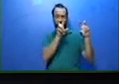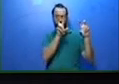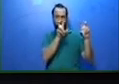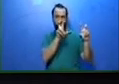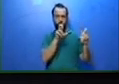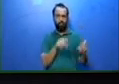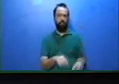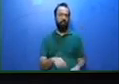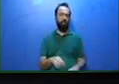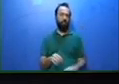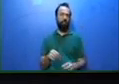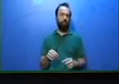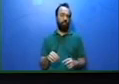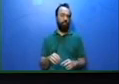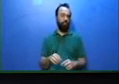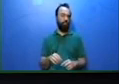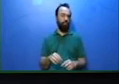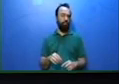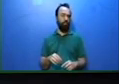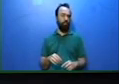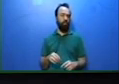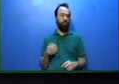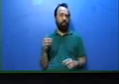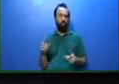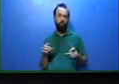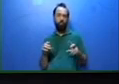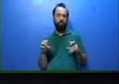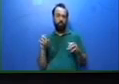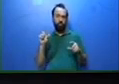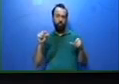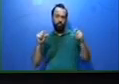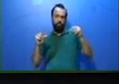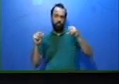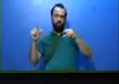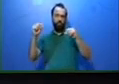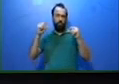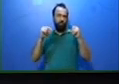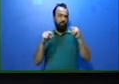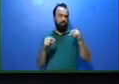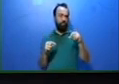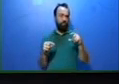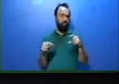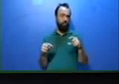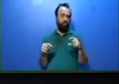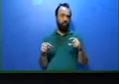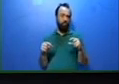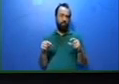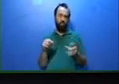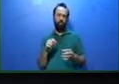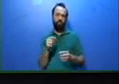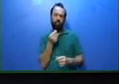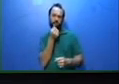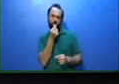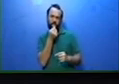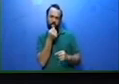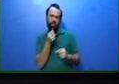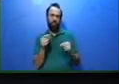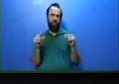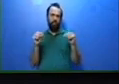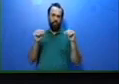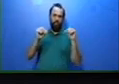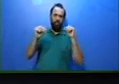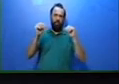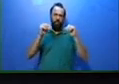Juju, as andorinhas. Olha, tem 2 andorinhas aqui, elas estão com lápis no bico,